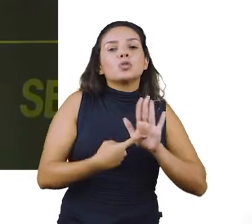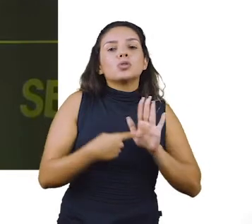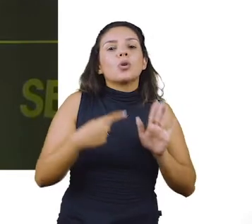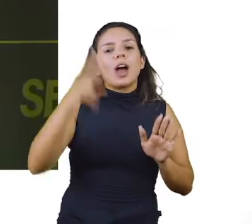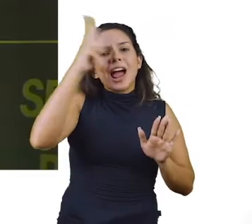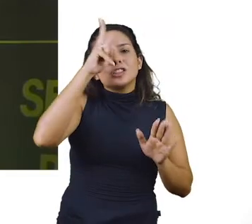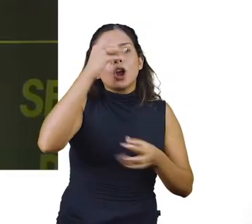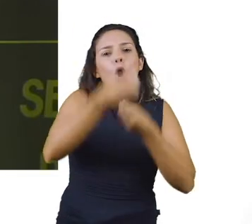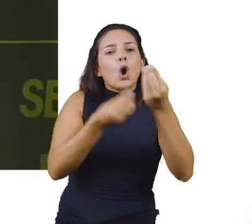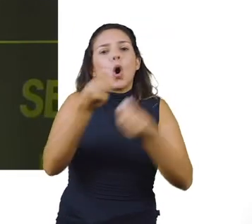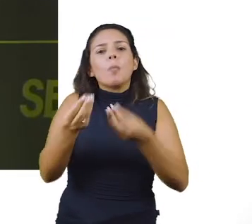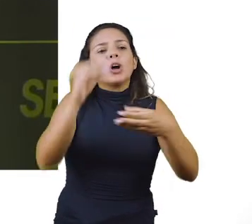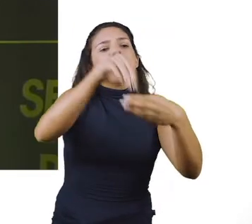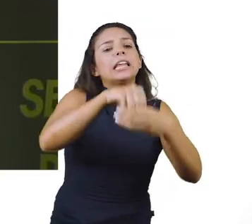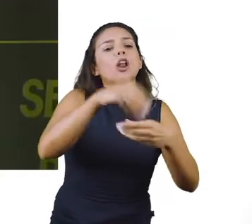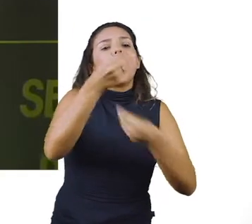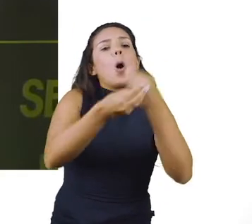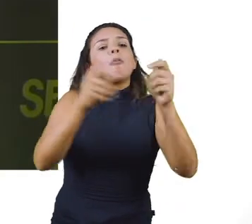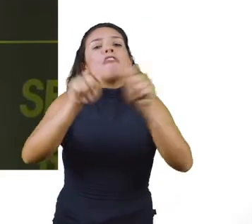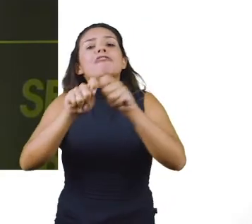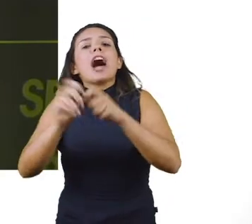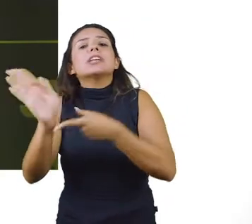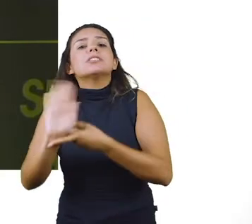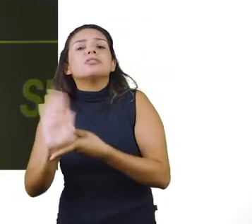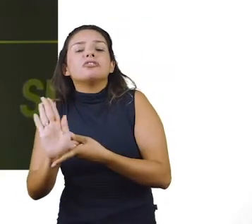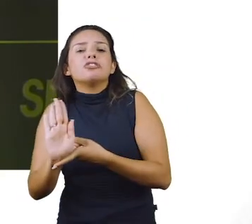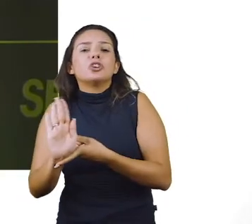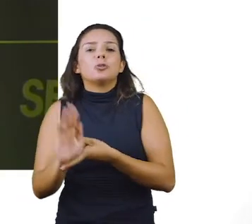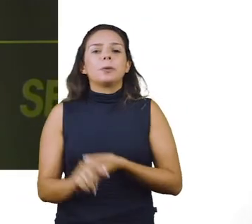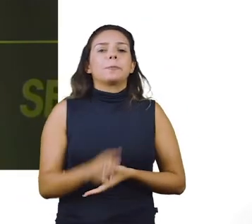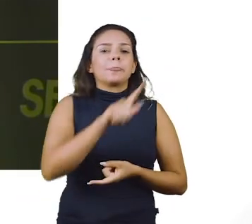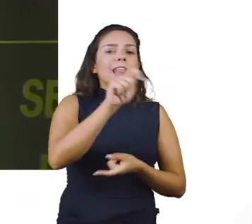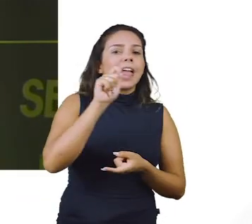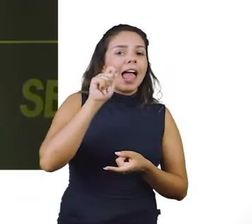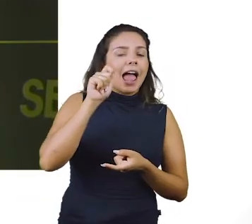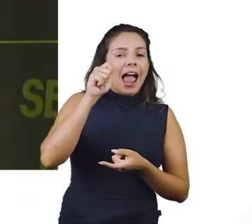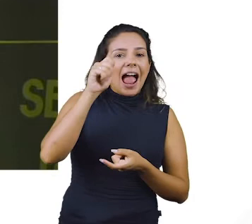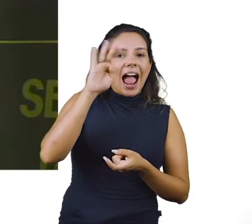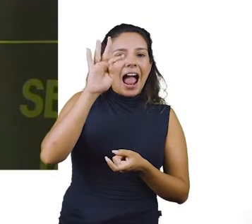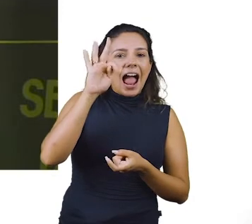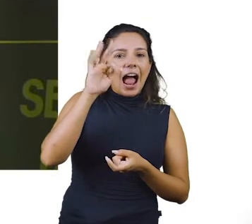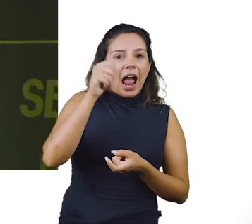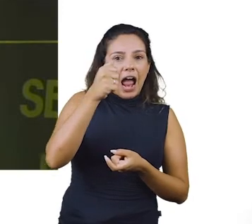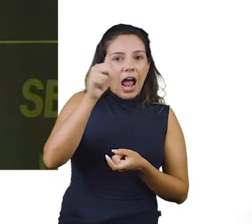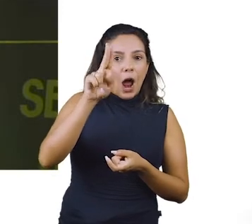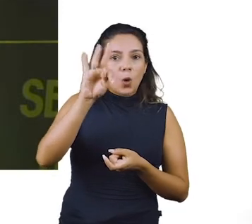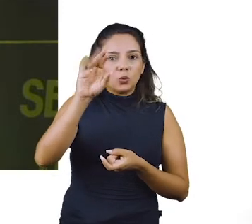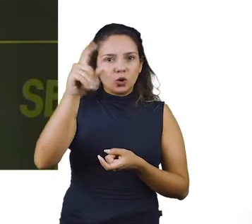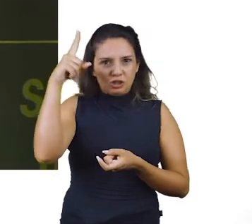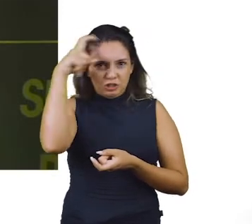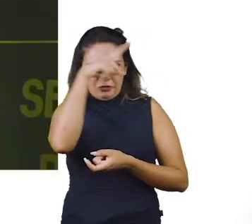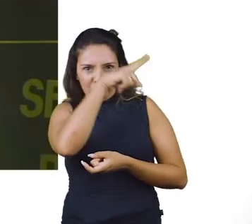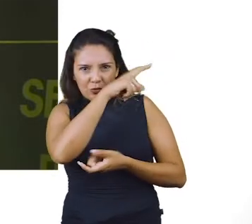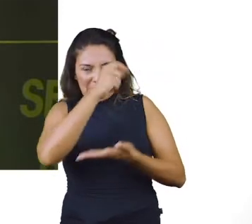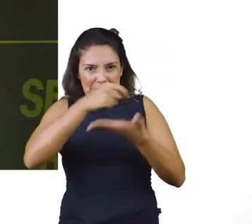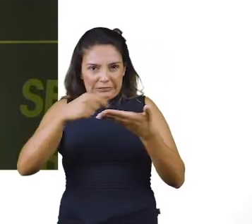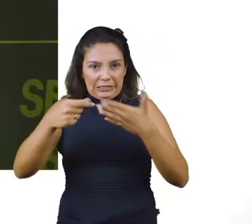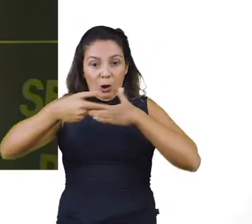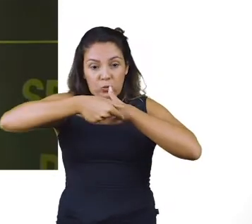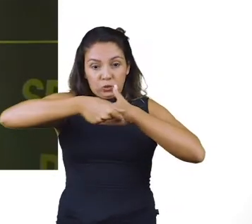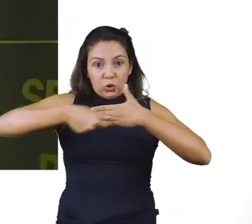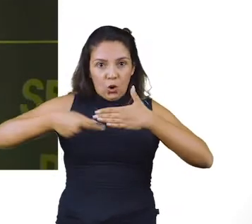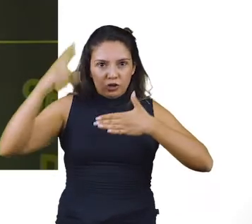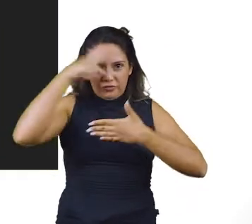não é brincadeira, que se o autor tem dificuldade para escrever, há dificuldade do cineasta também